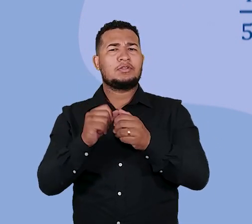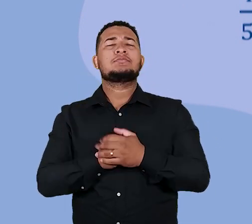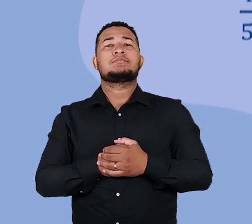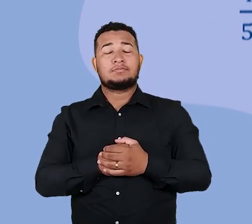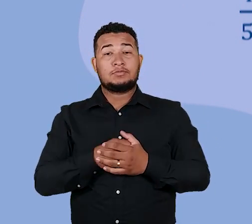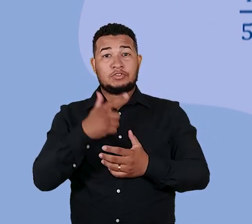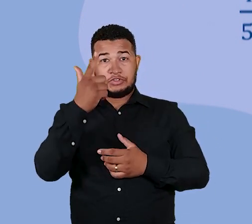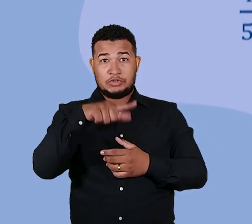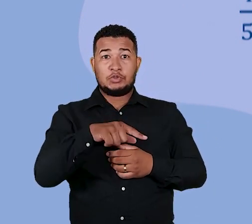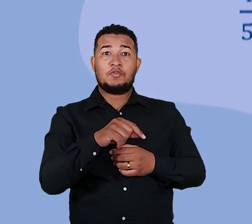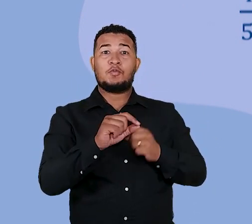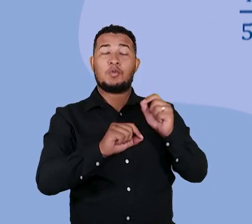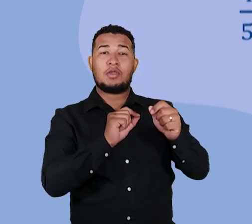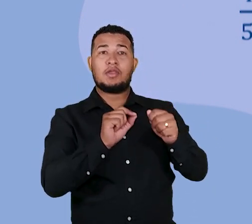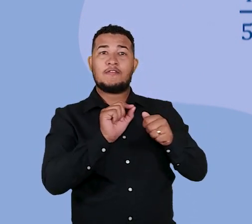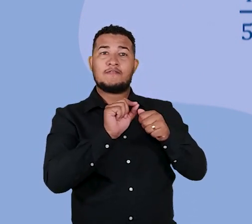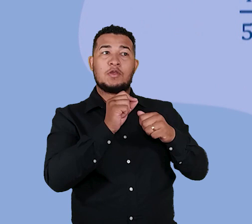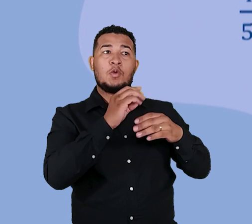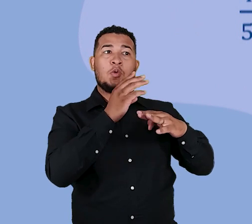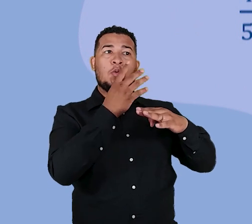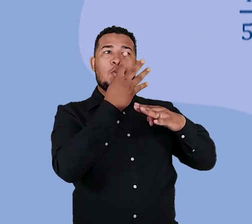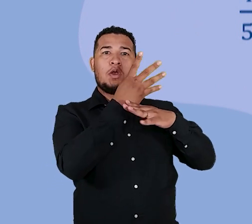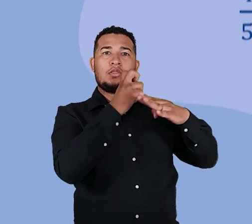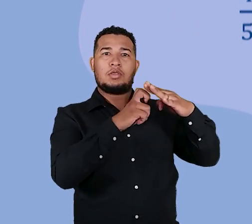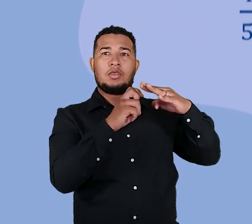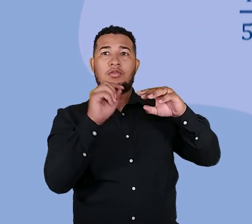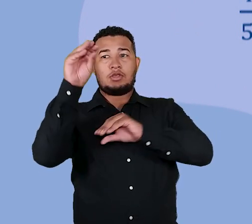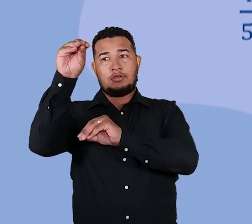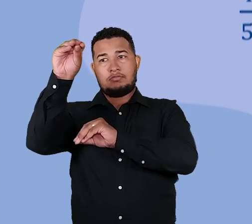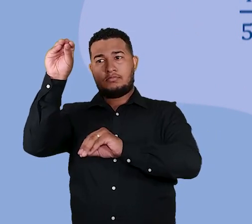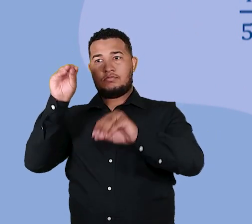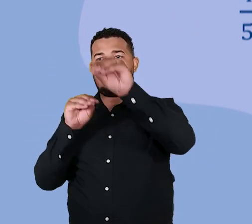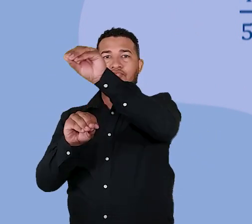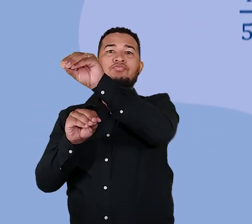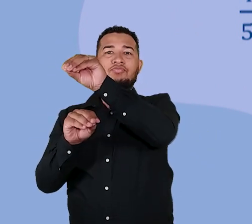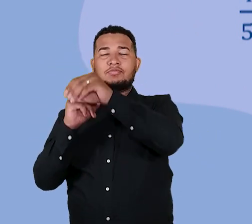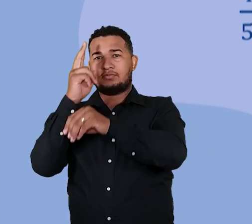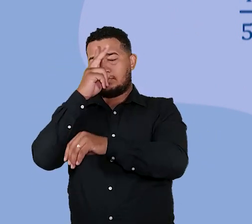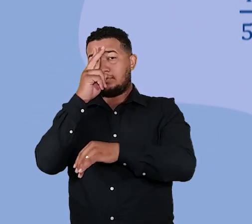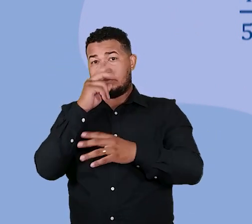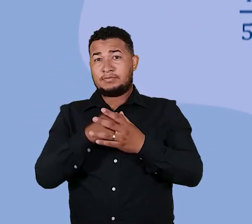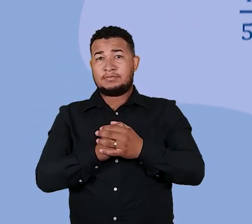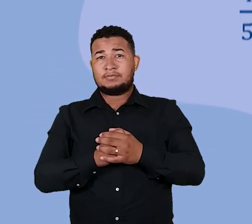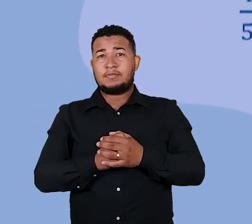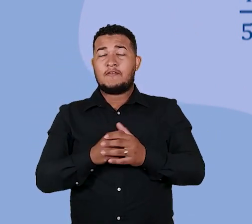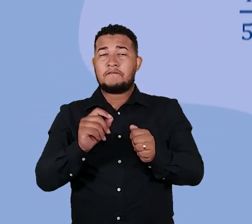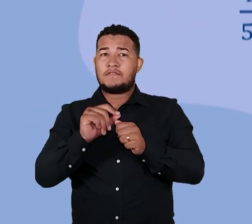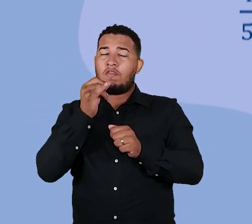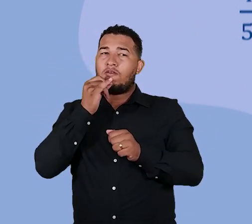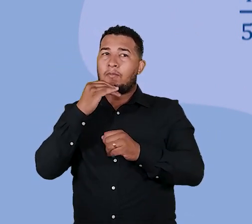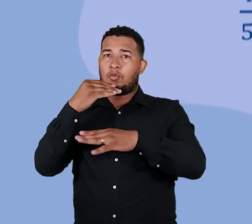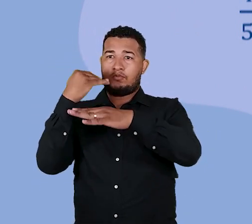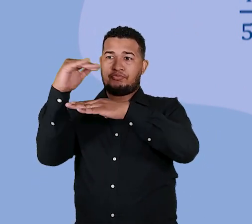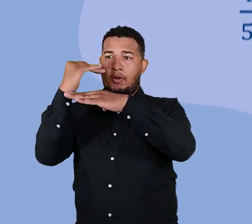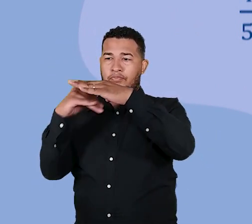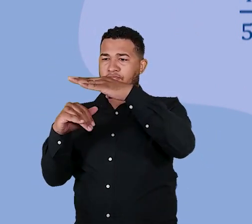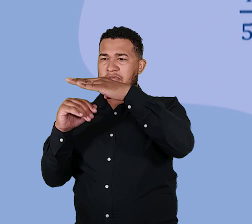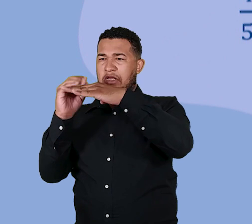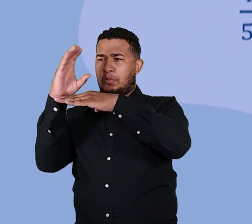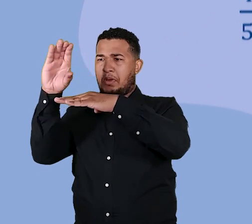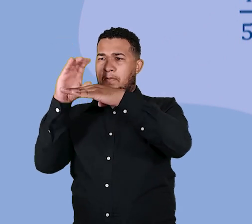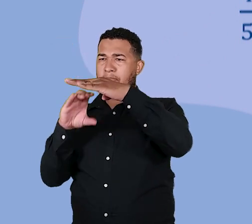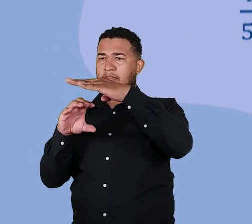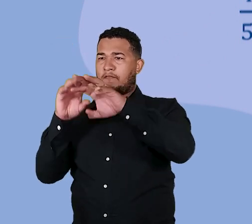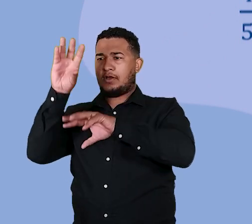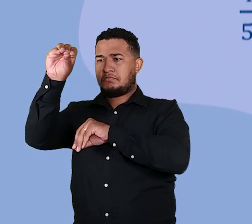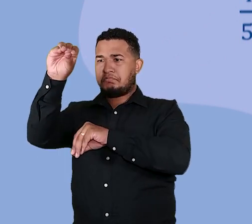hein? Repete o primeiro e inverte o segundo. Mas espera aí, o que é inverter mesmo, hein? É você pegar o numerador e jogar